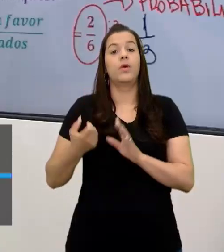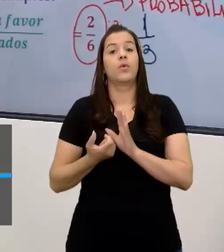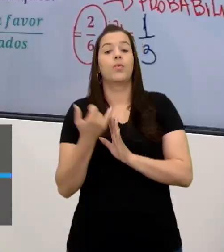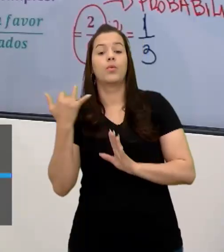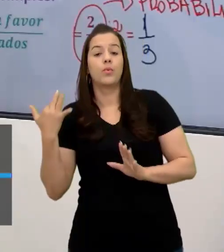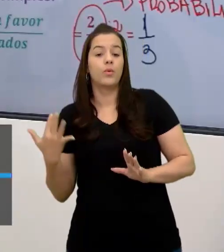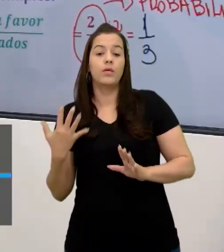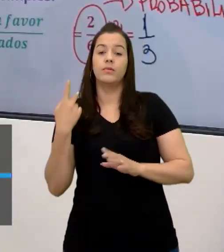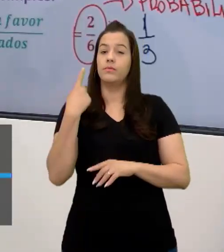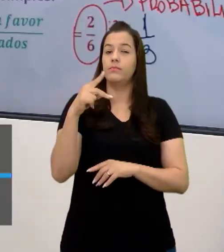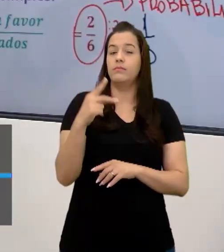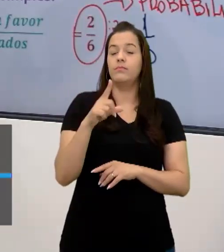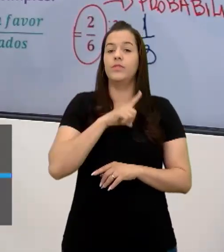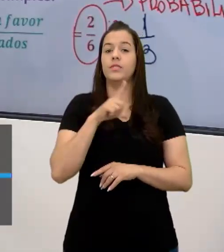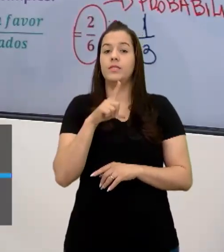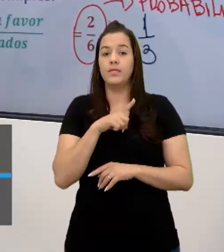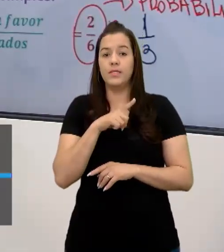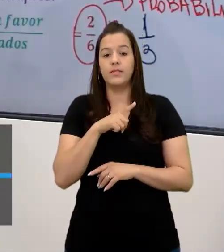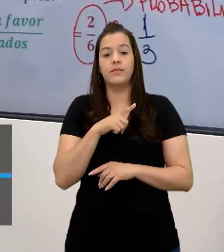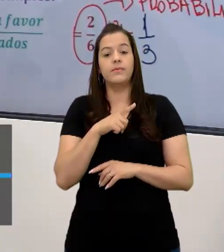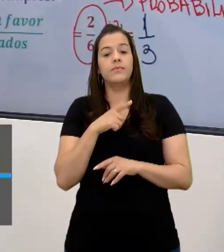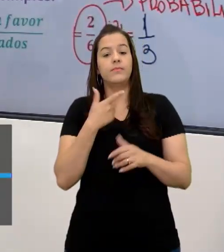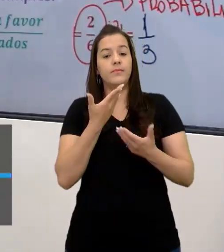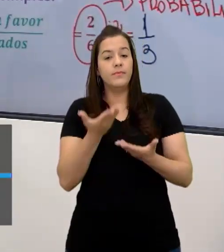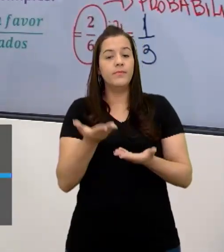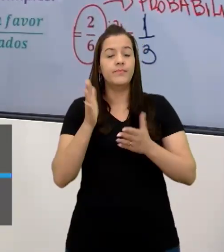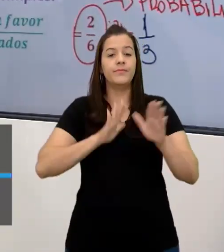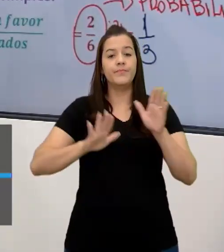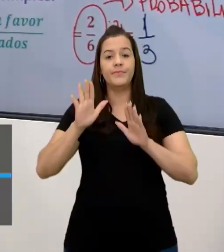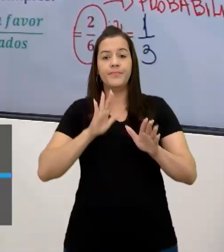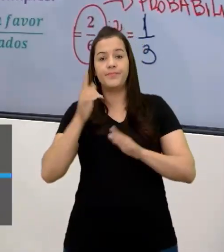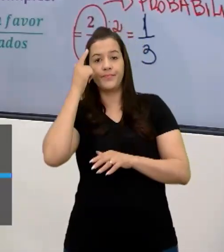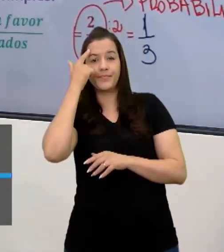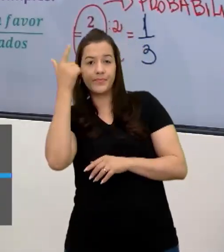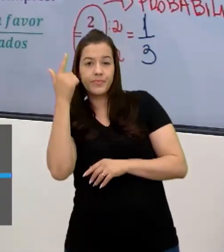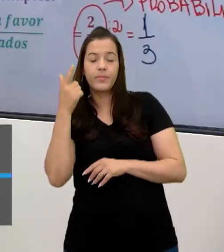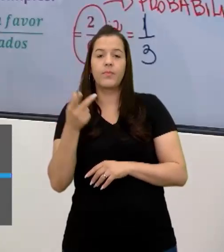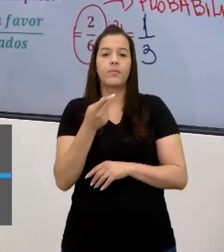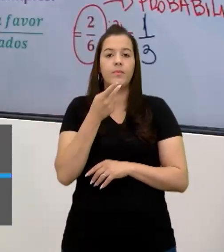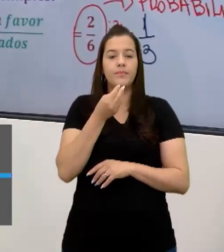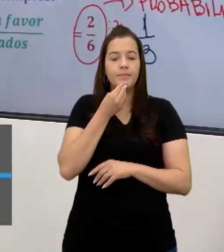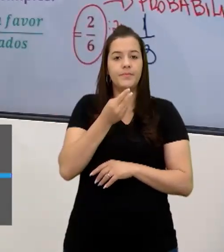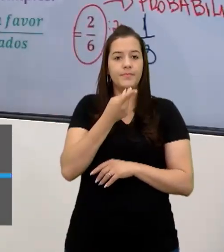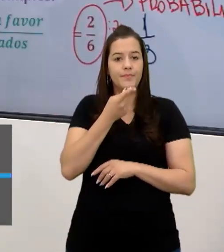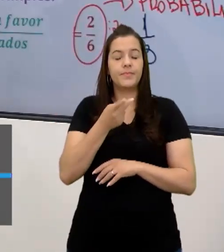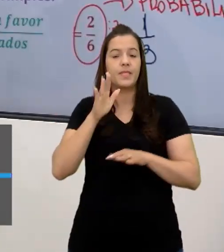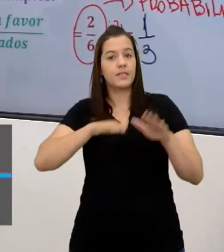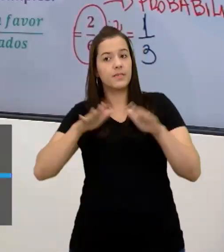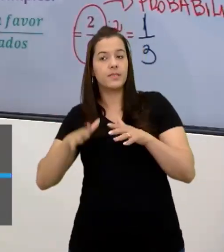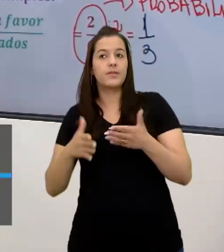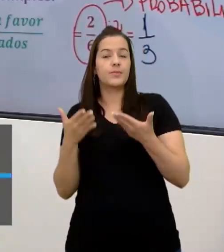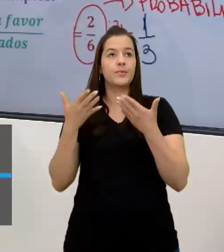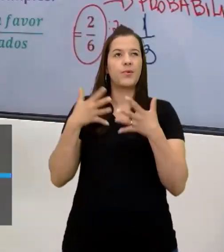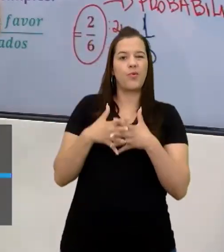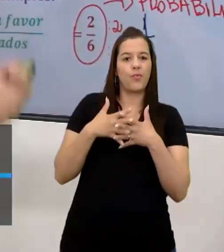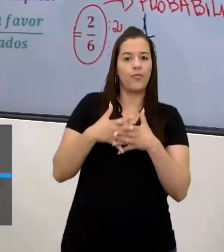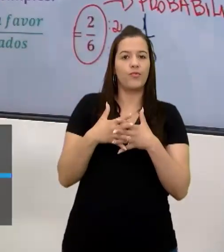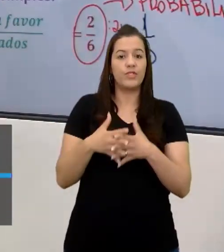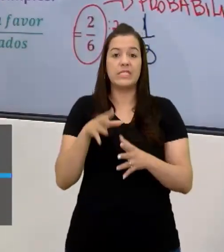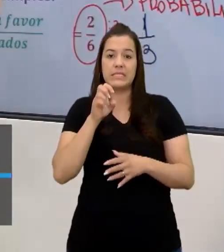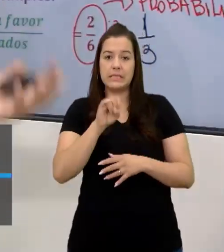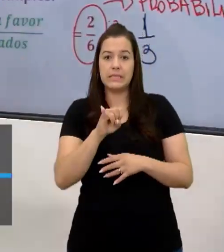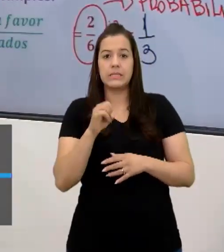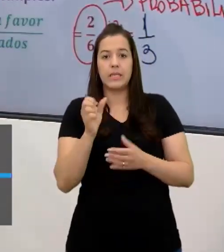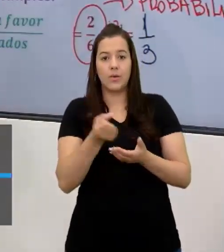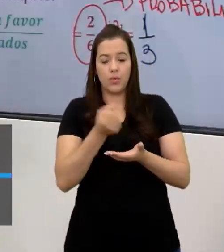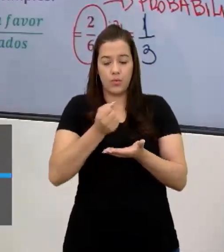tem? Entende? Então, tome bastante cuidado com essa ideia de probabilidade, porque às vezes a gente confunde. A gente fica achando que se a gente jogar o